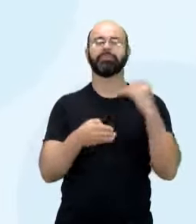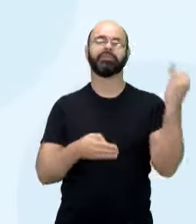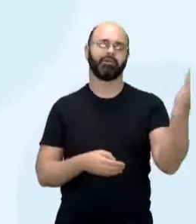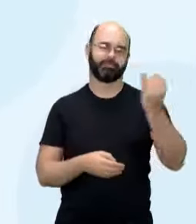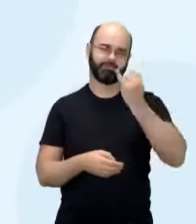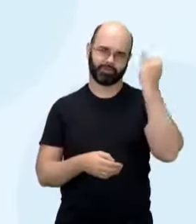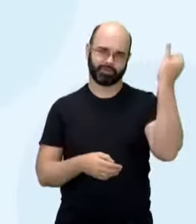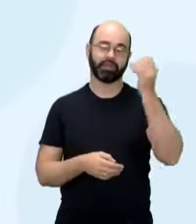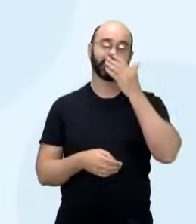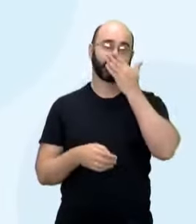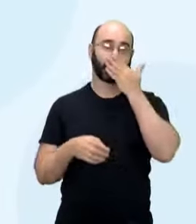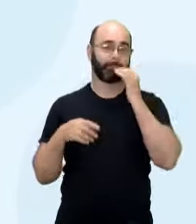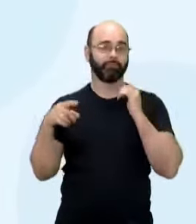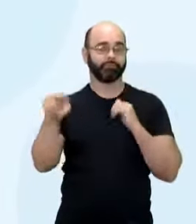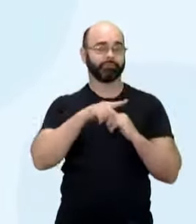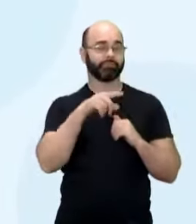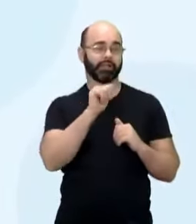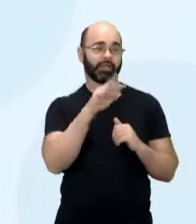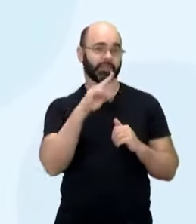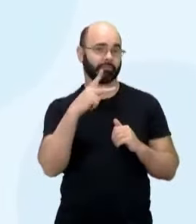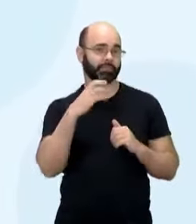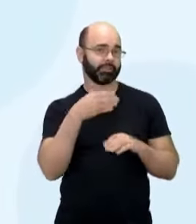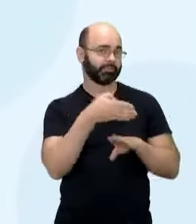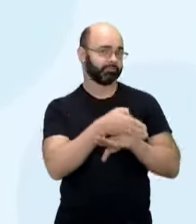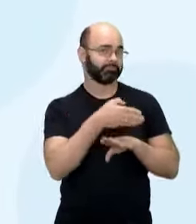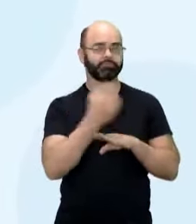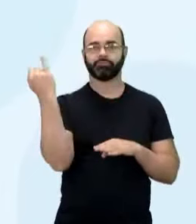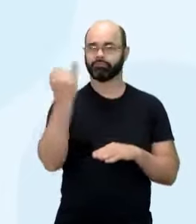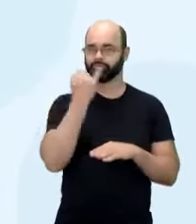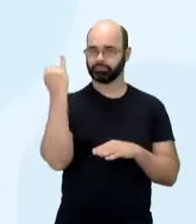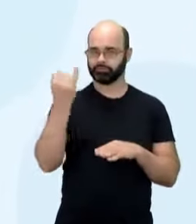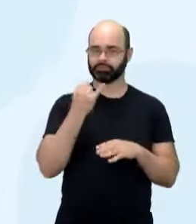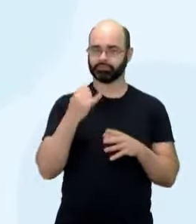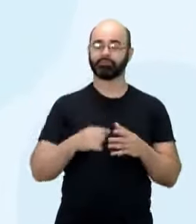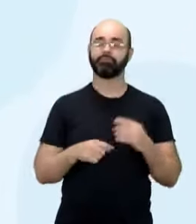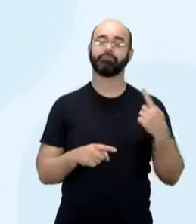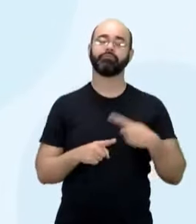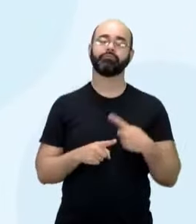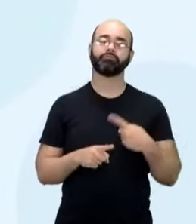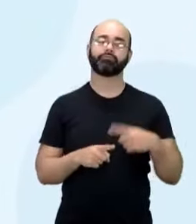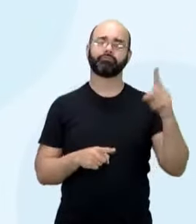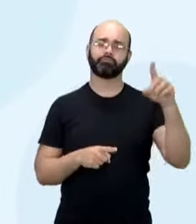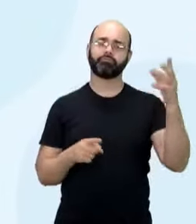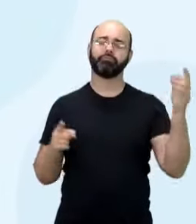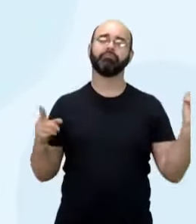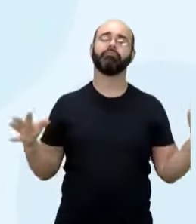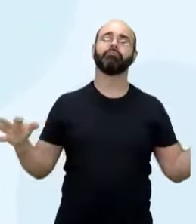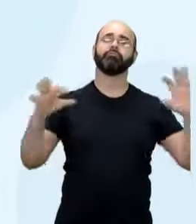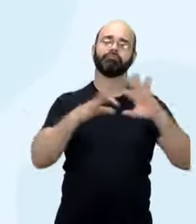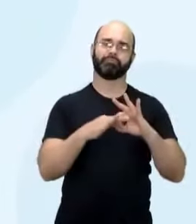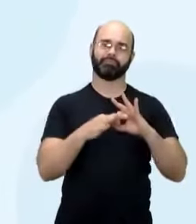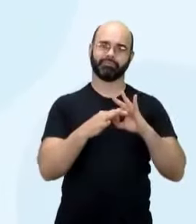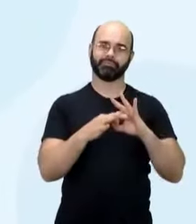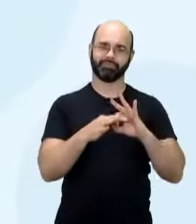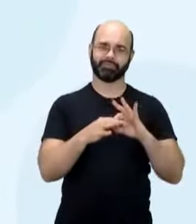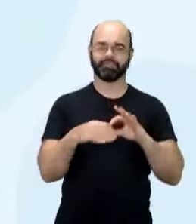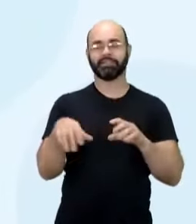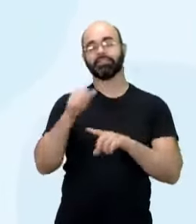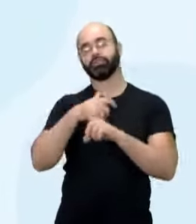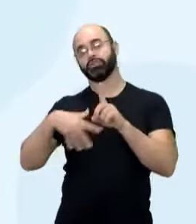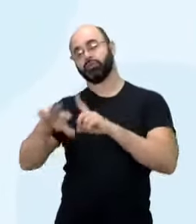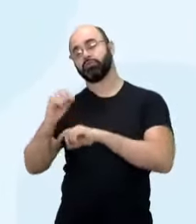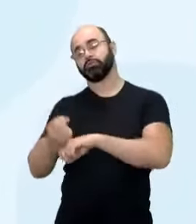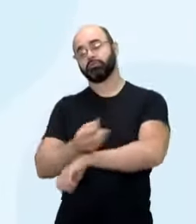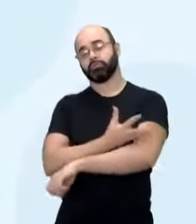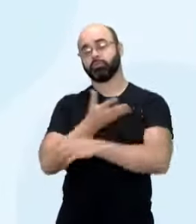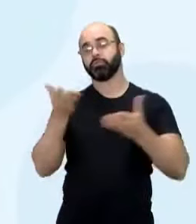gente acompanhar também esses ATPCs do Conselho de Classe Participativo, porque eles estão trazendo essa integração do socioemocional